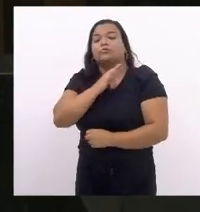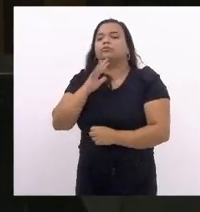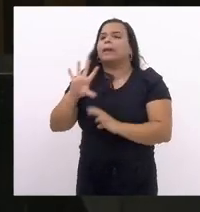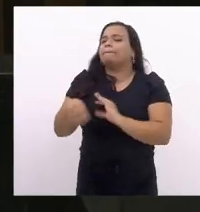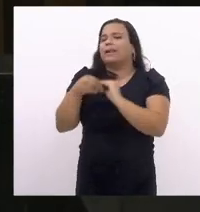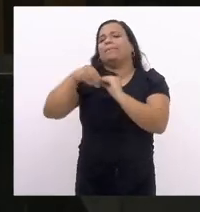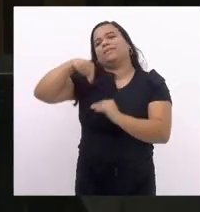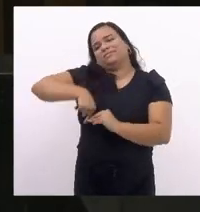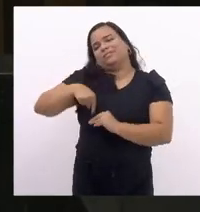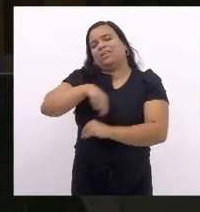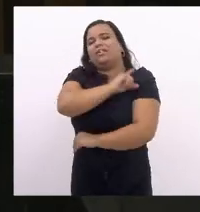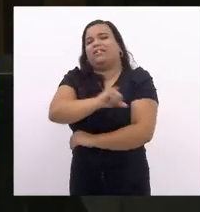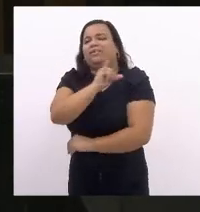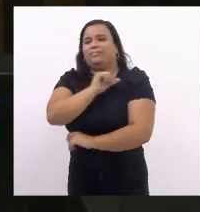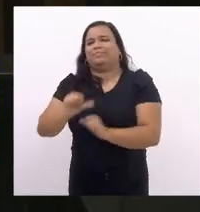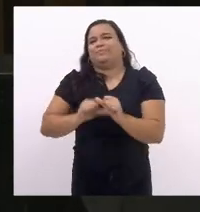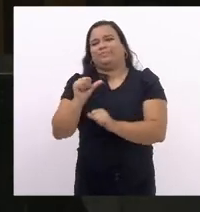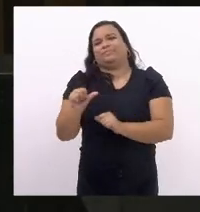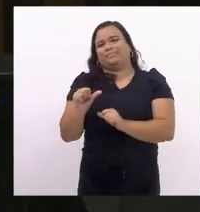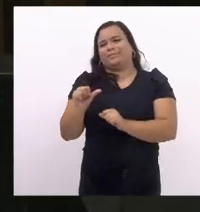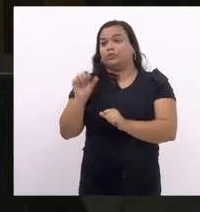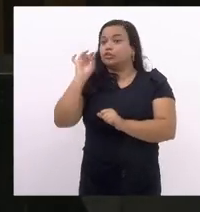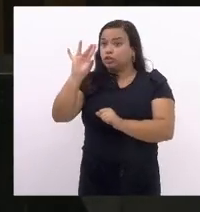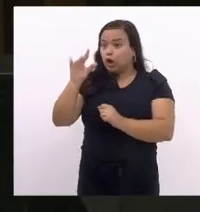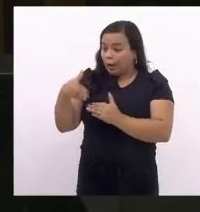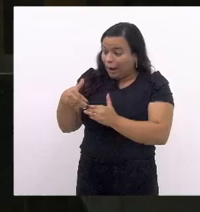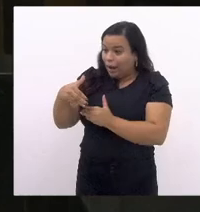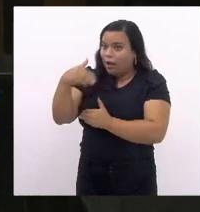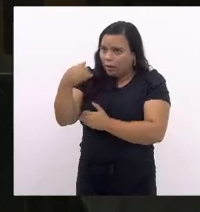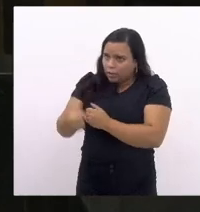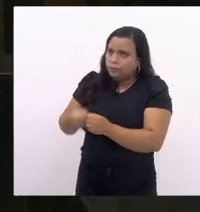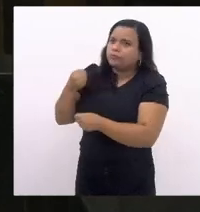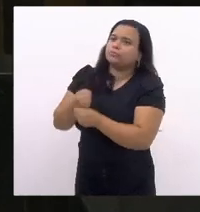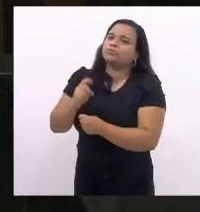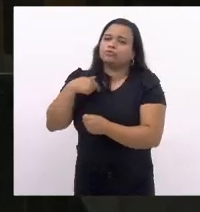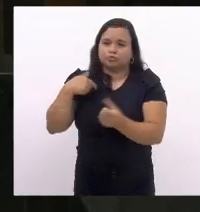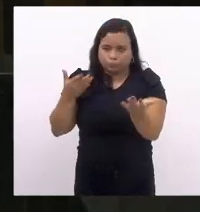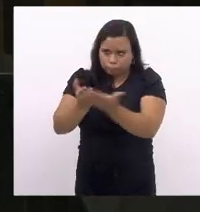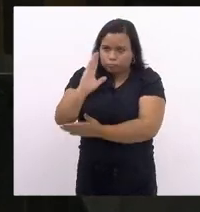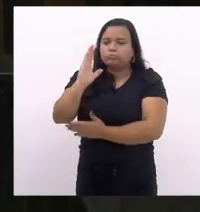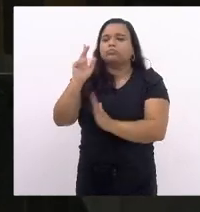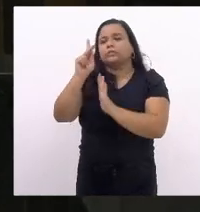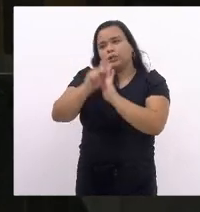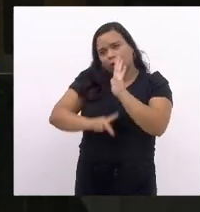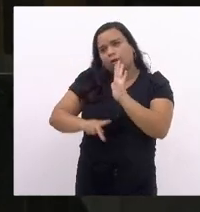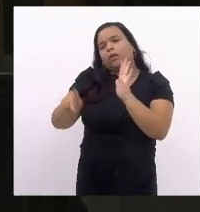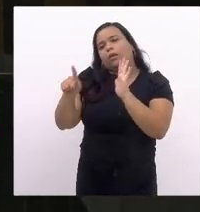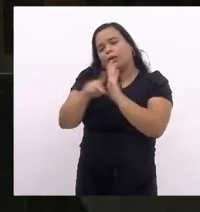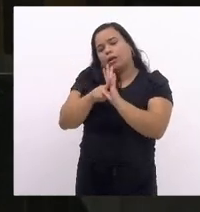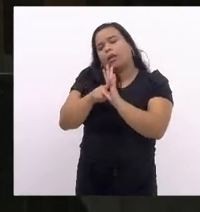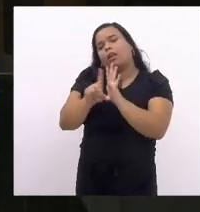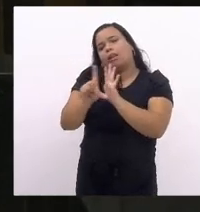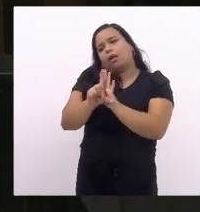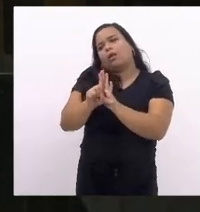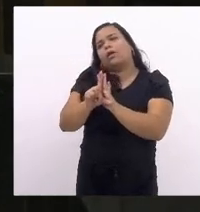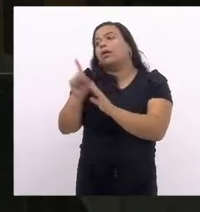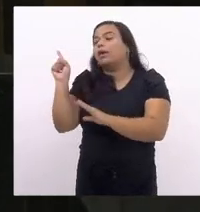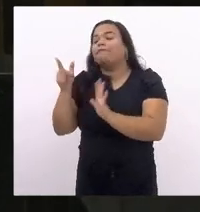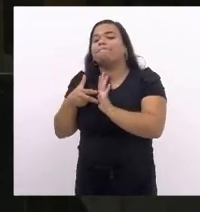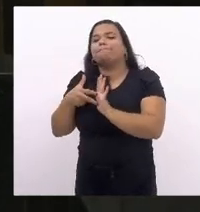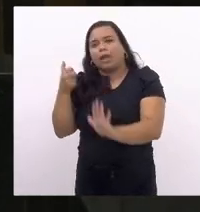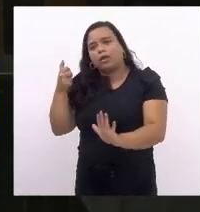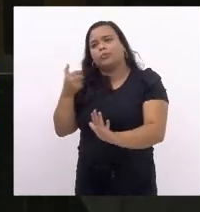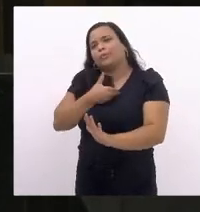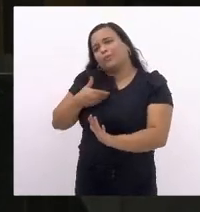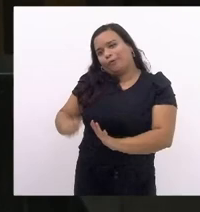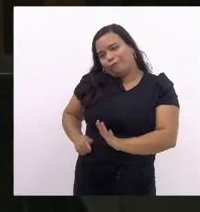do Rio de Janeiro somente a partir do ano que vem. Aprovamos aqui um projeto de lei sobre isso, que foi vetado pelo governador, e a gente